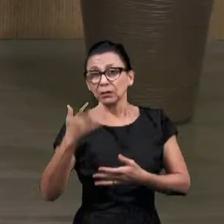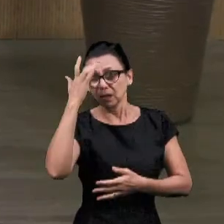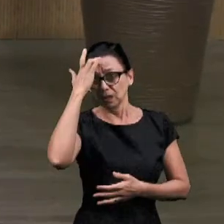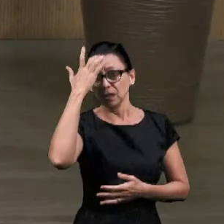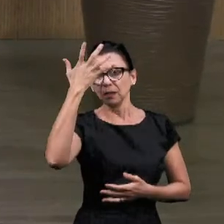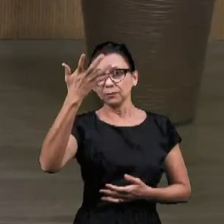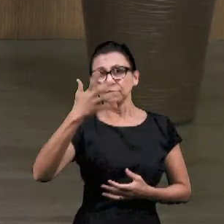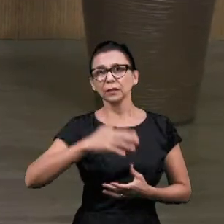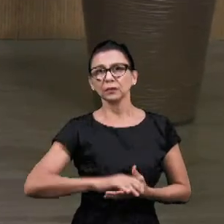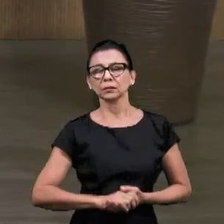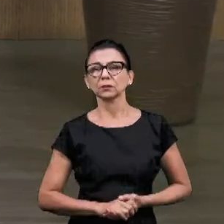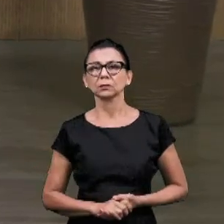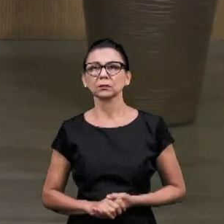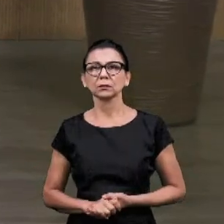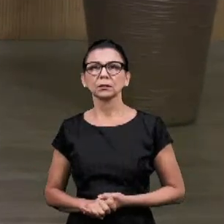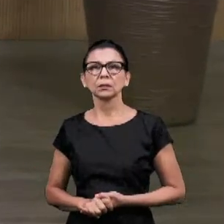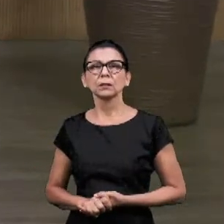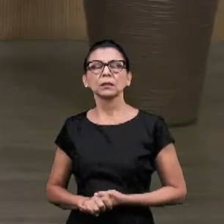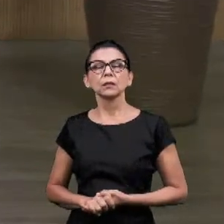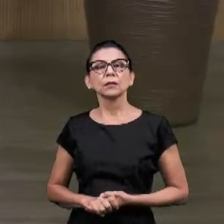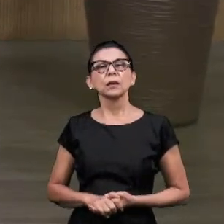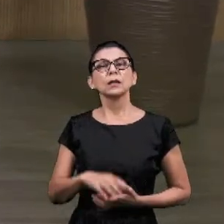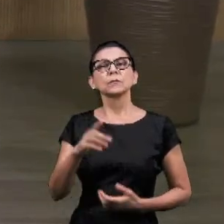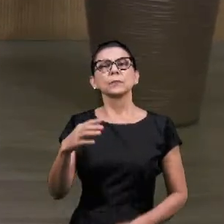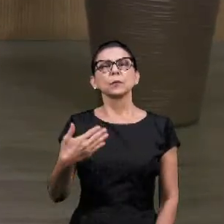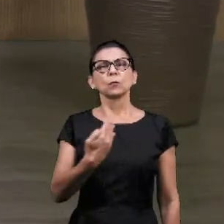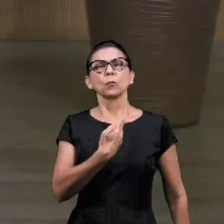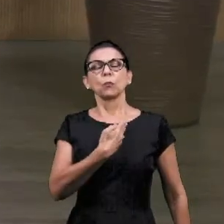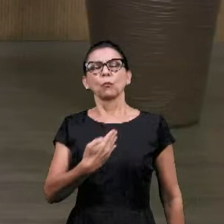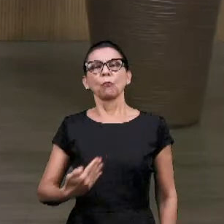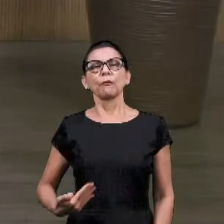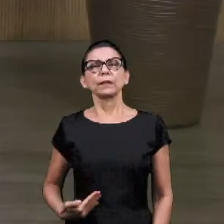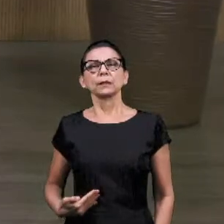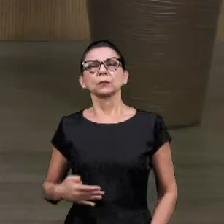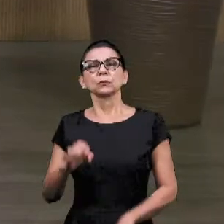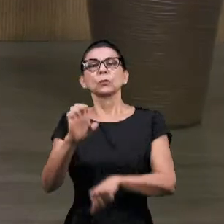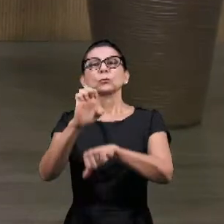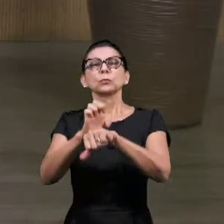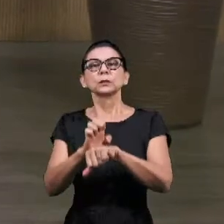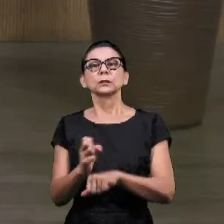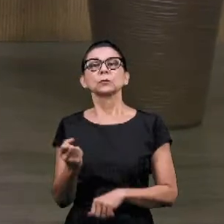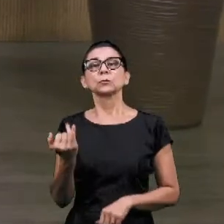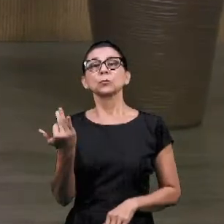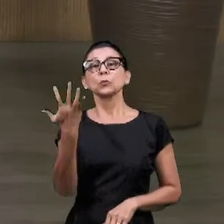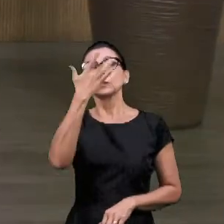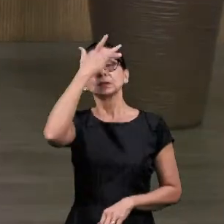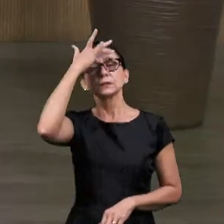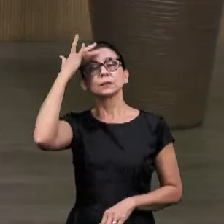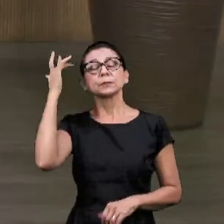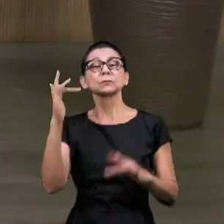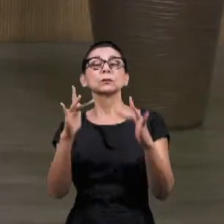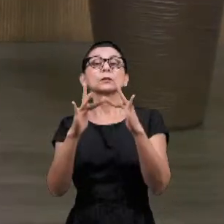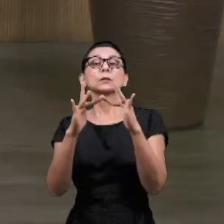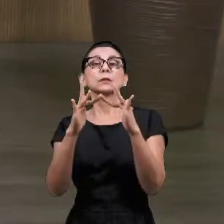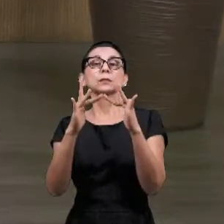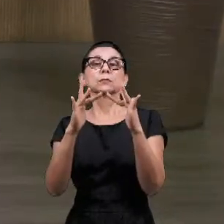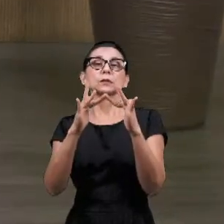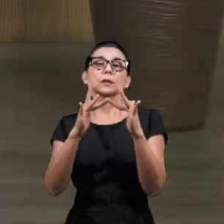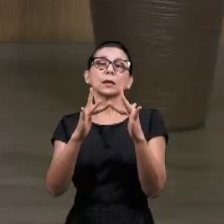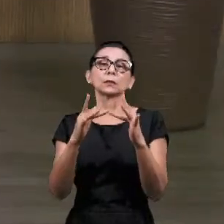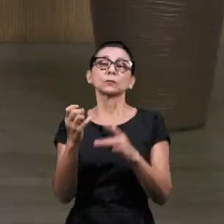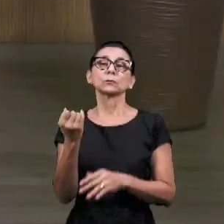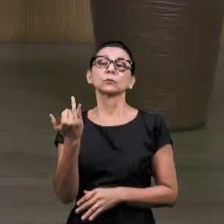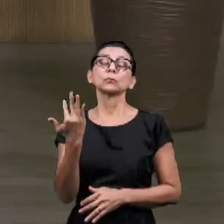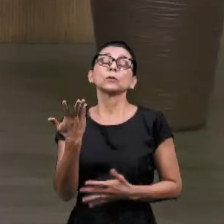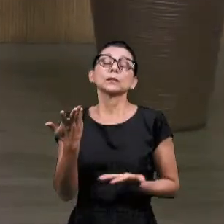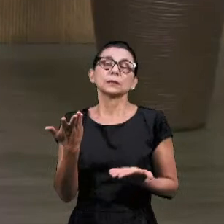certa dificuldade. Quantos têm acesso ao governador do estado? Quantos irmãos? Ah, alguns talvez, pela própria